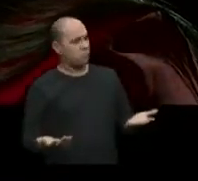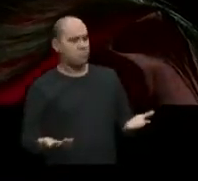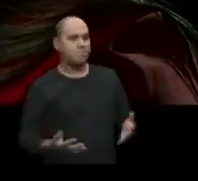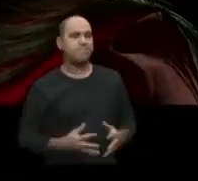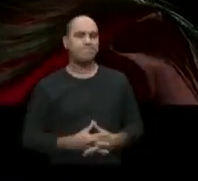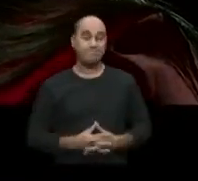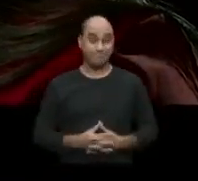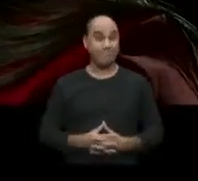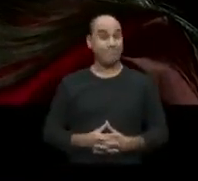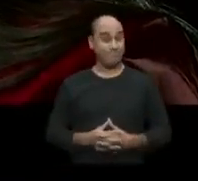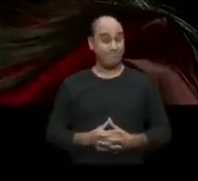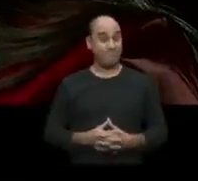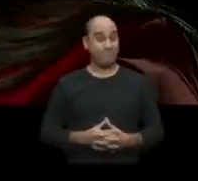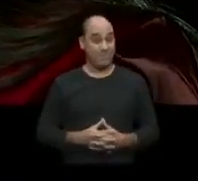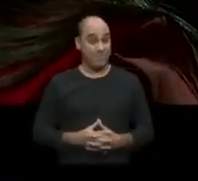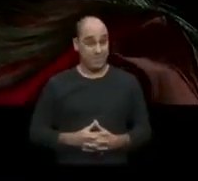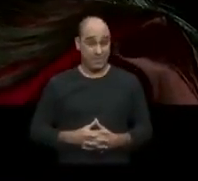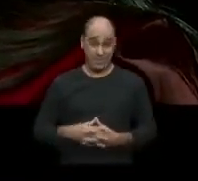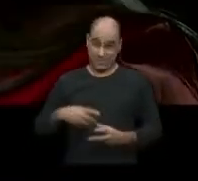Então,